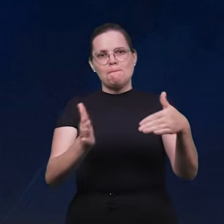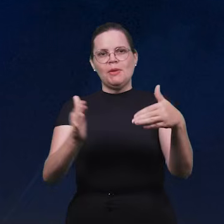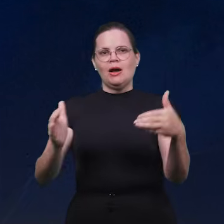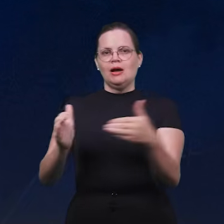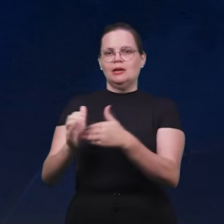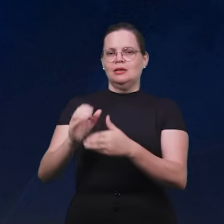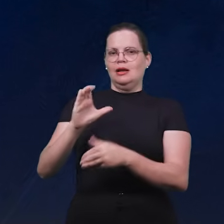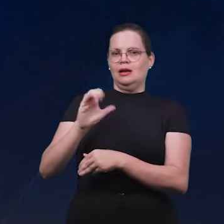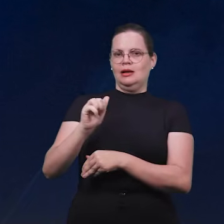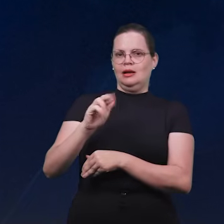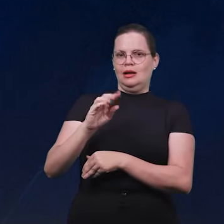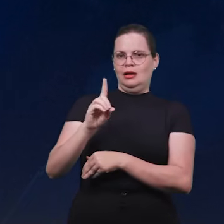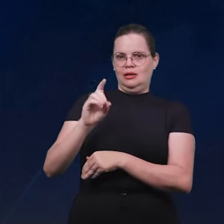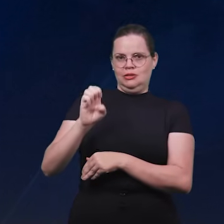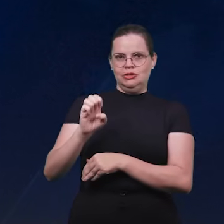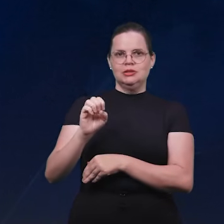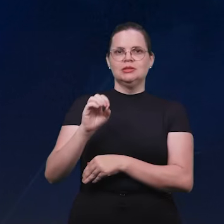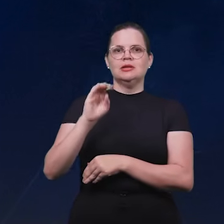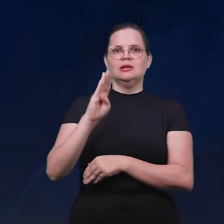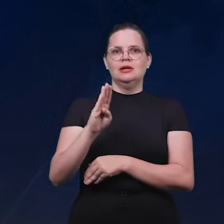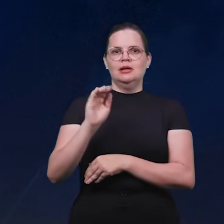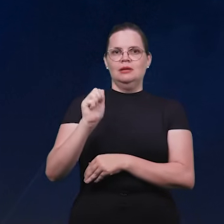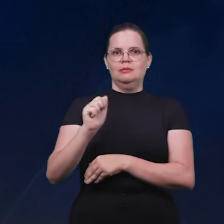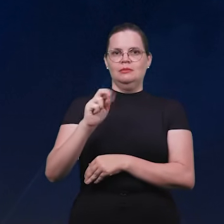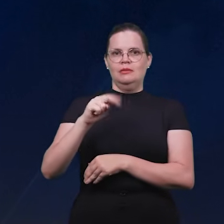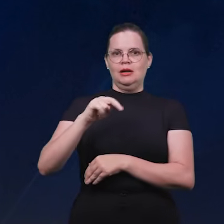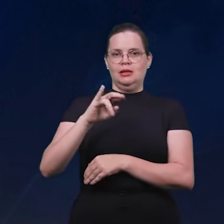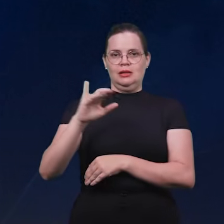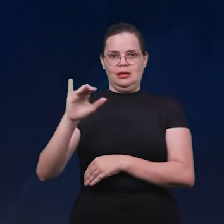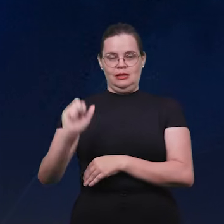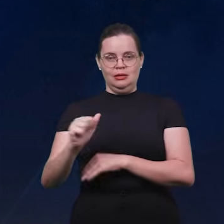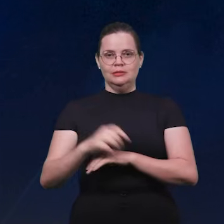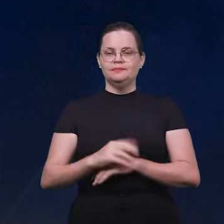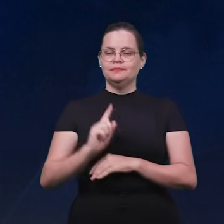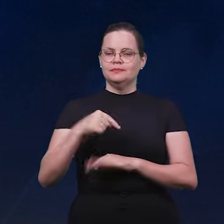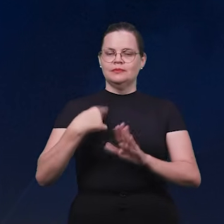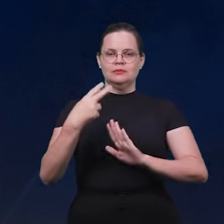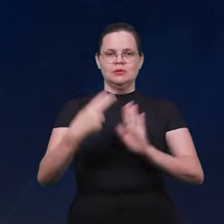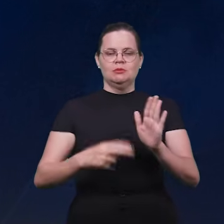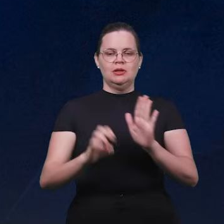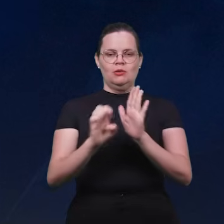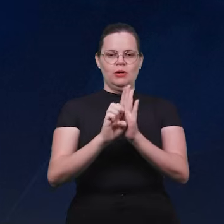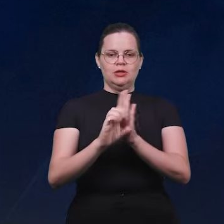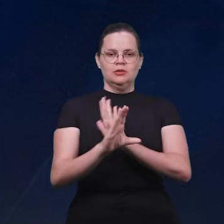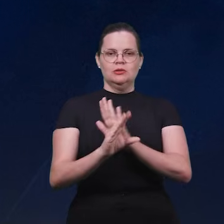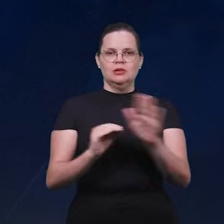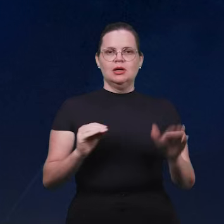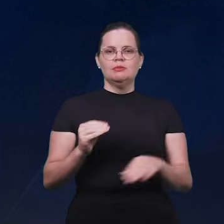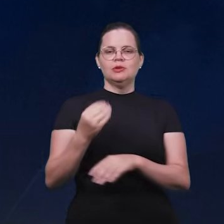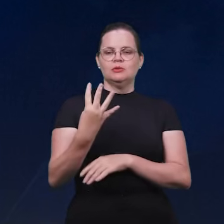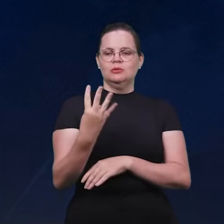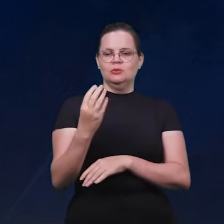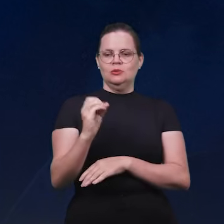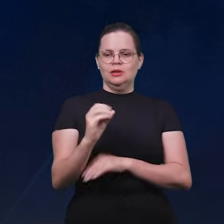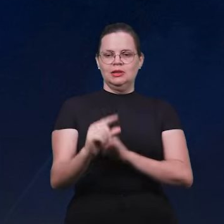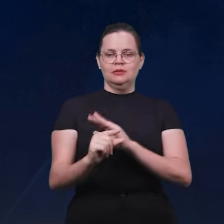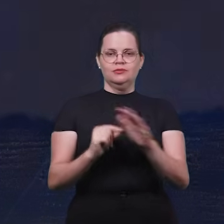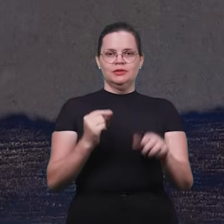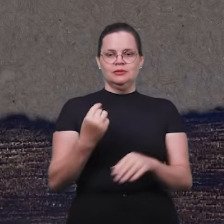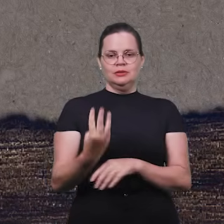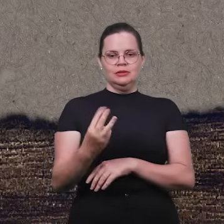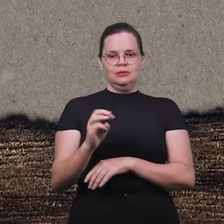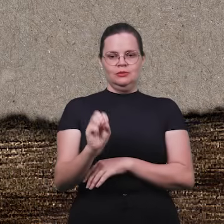de Êxodo, o livro da Bíblia, o 2º livro da Bíblia, do capítulo 40, e vamos ler o verso 38, que diz